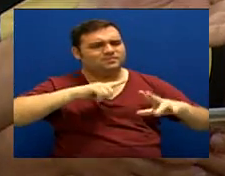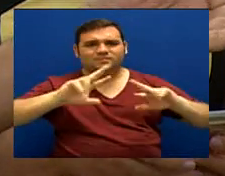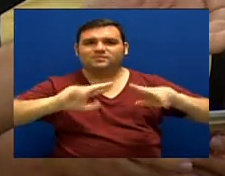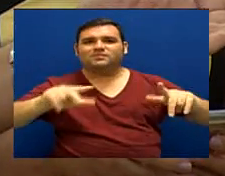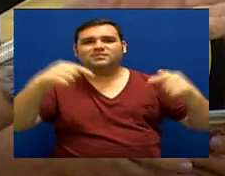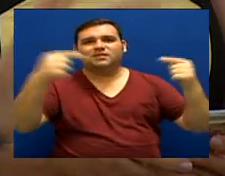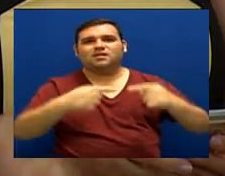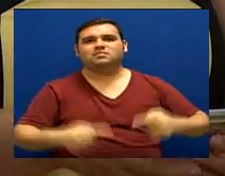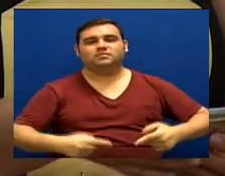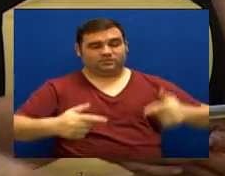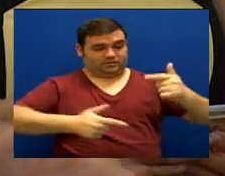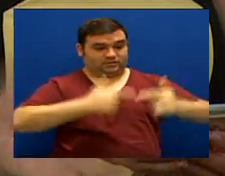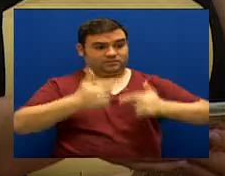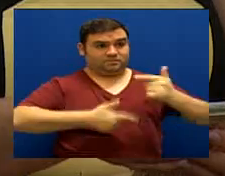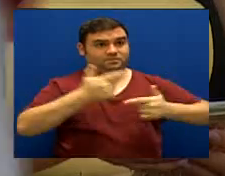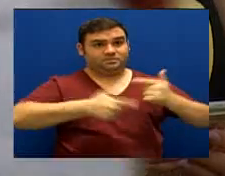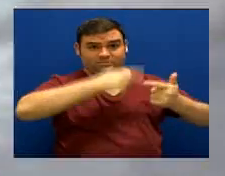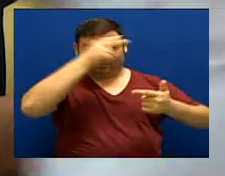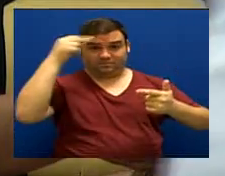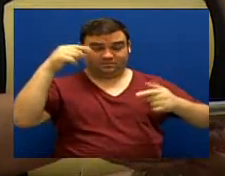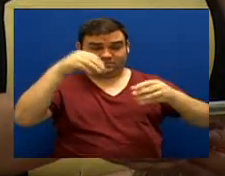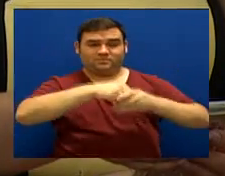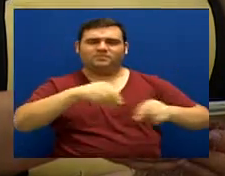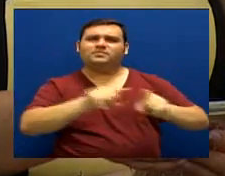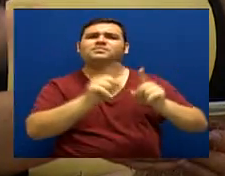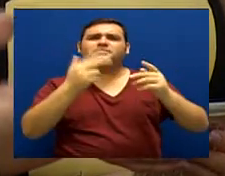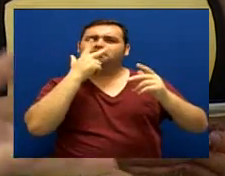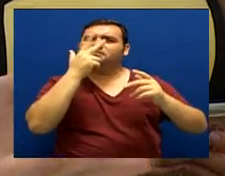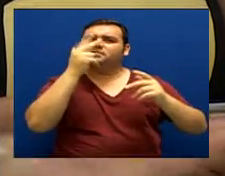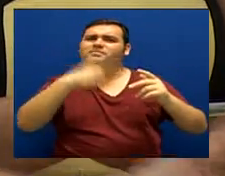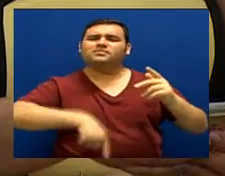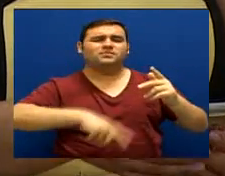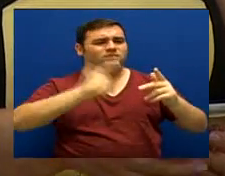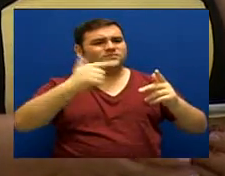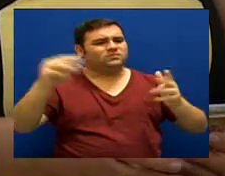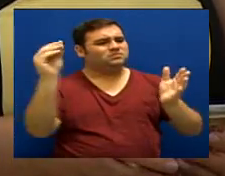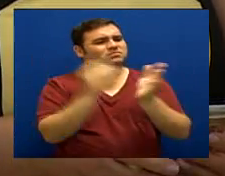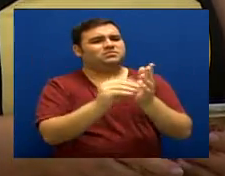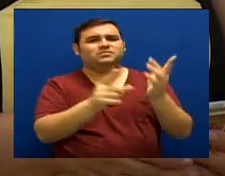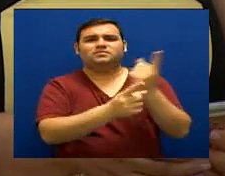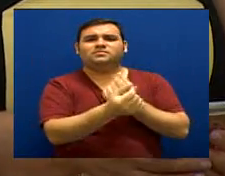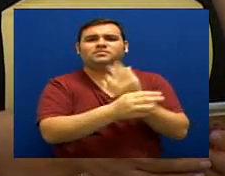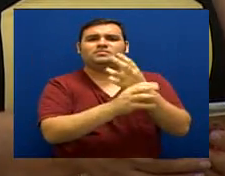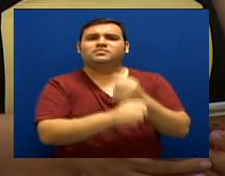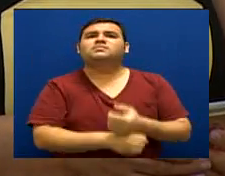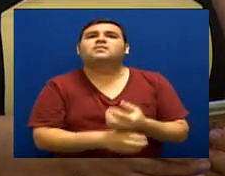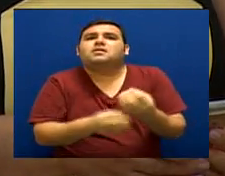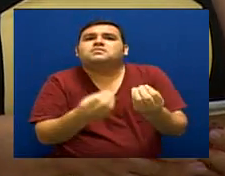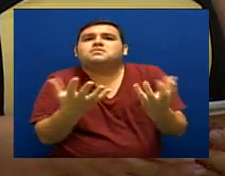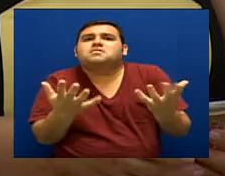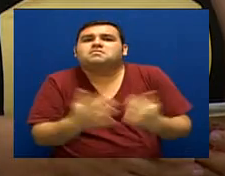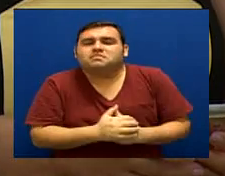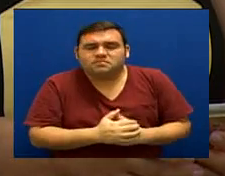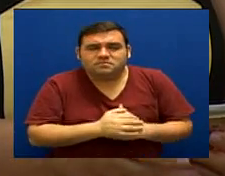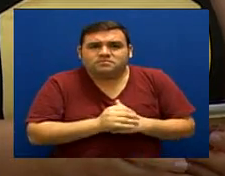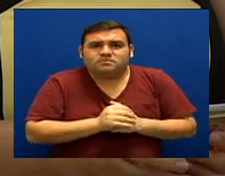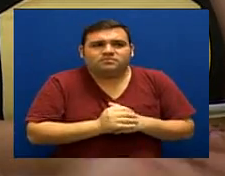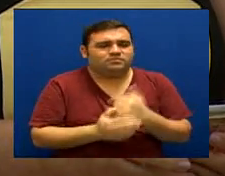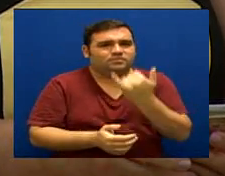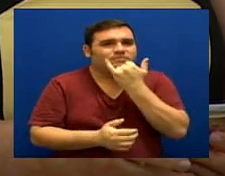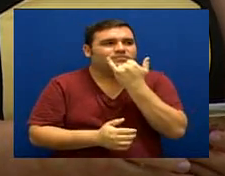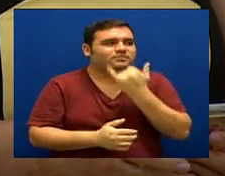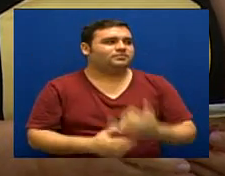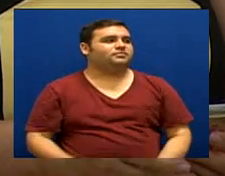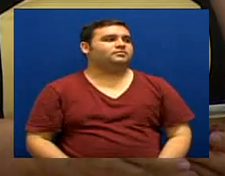ao funcionalismo público aparentemente a preocupação isso não foi colocado com o orçamento como é que vai ser a desculpa